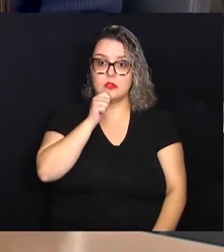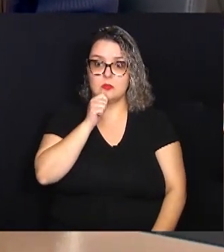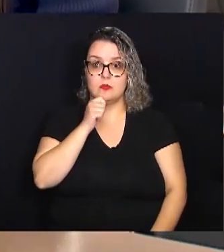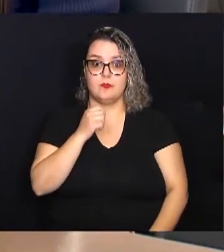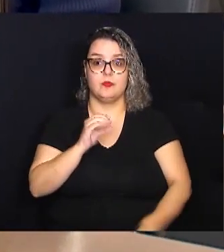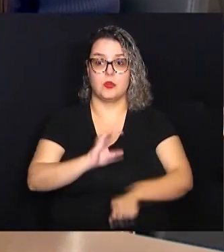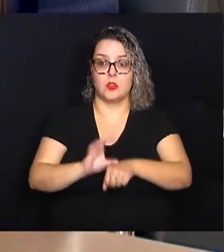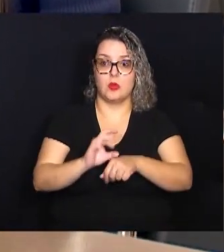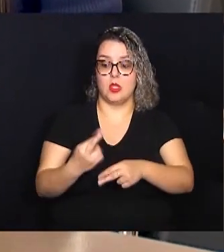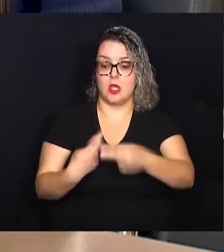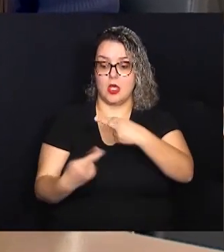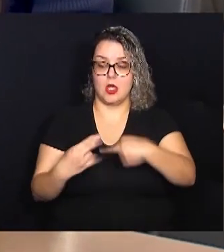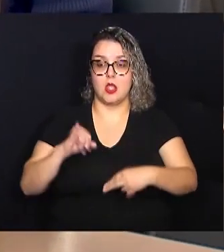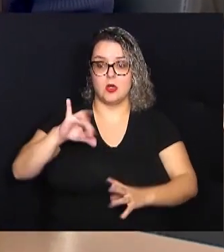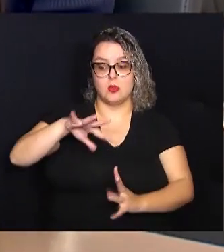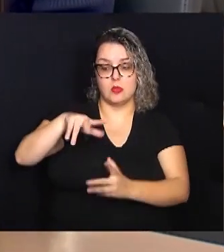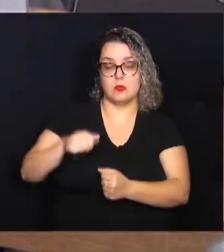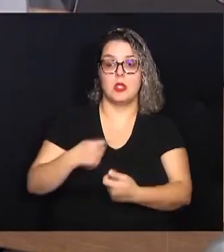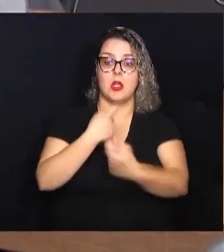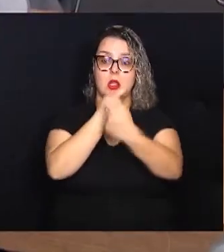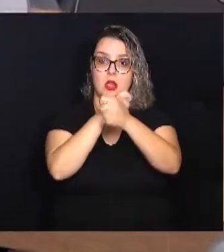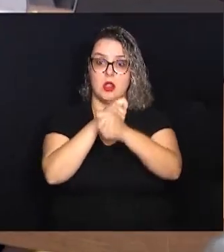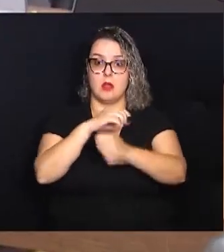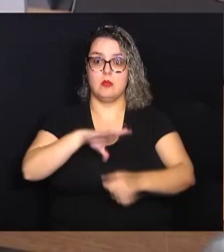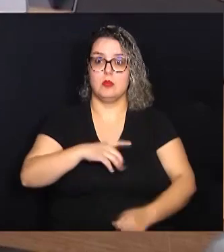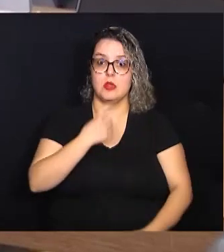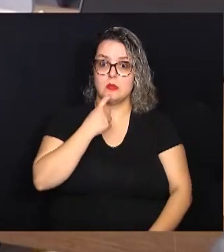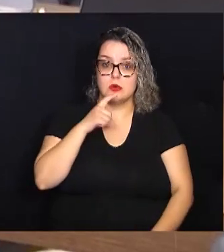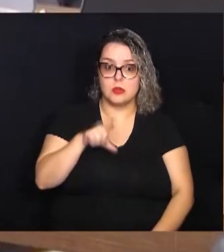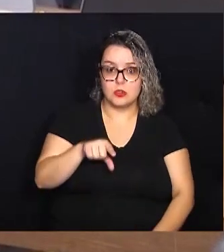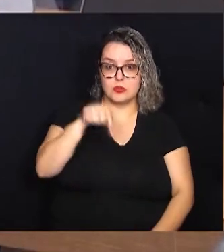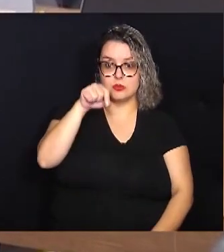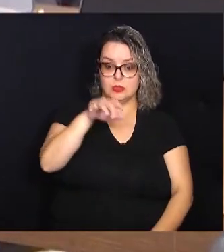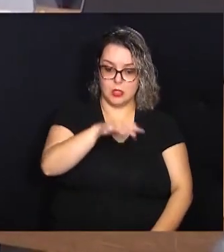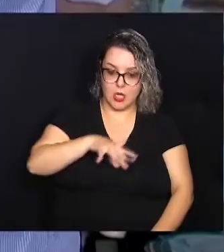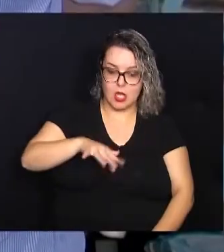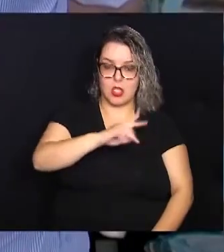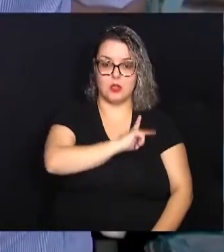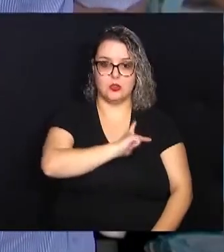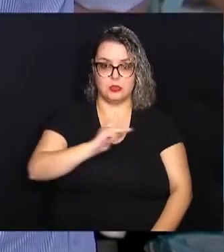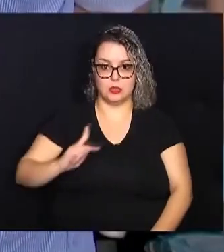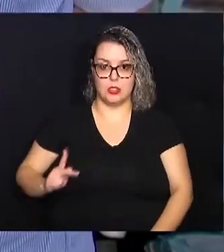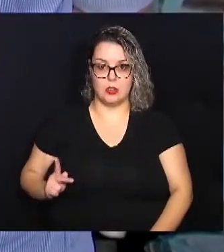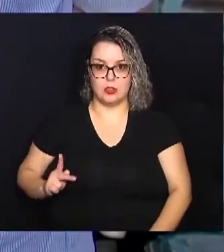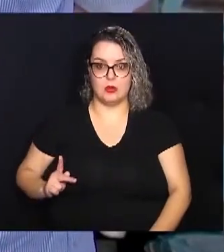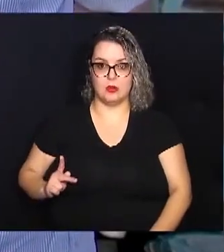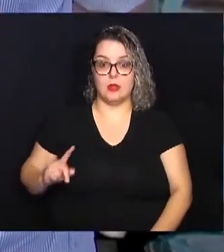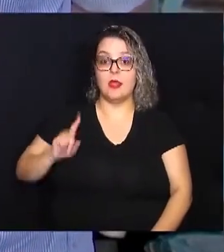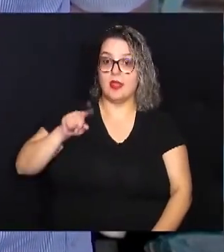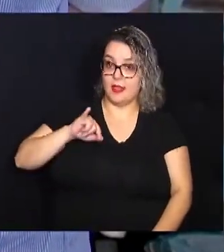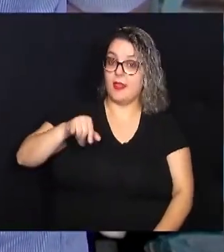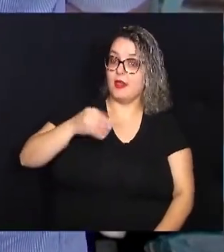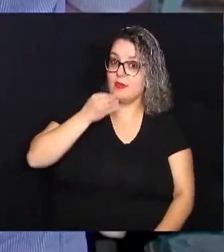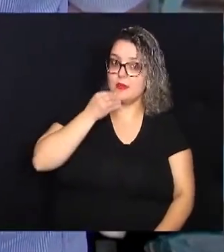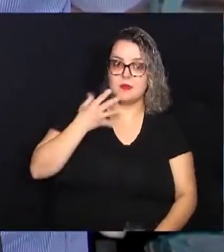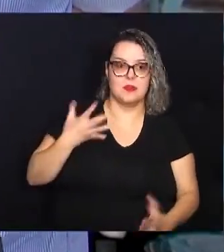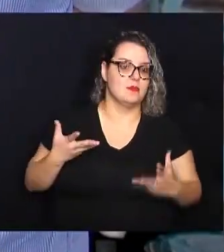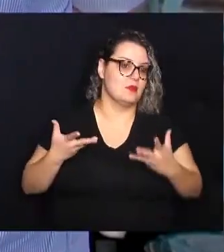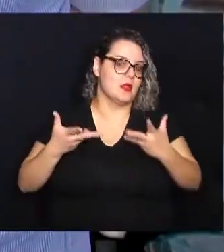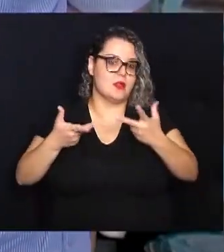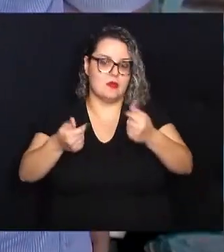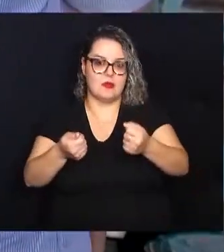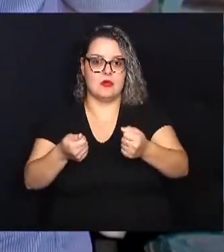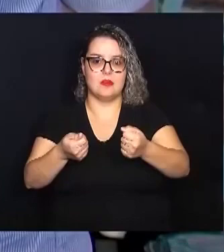Relações Internacionais na PUC Campinas e escolheu o setor da presidência. É uma oportunidade incrível que